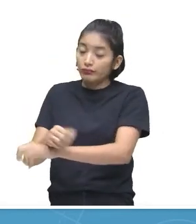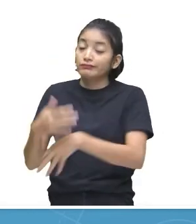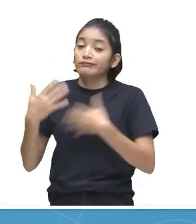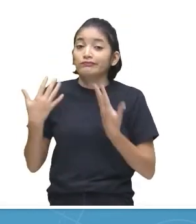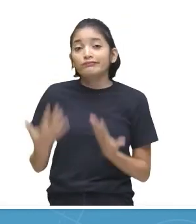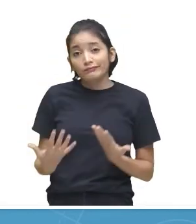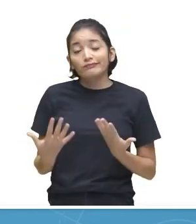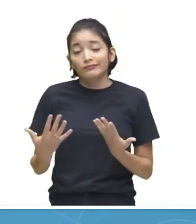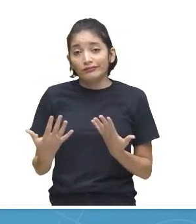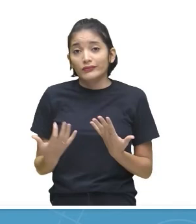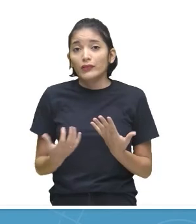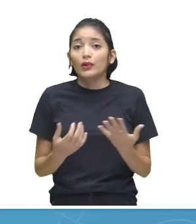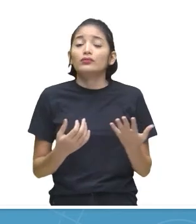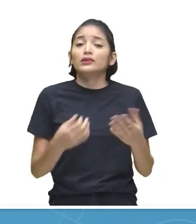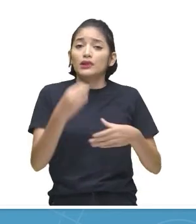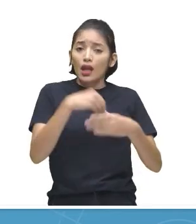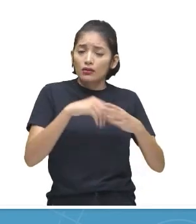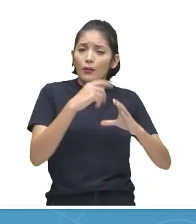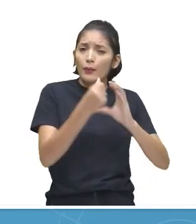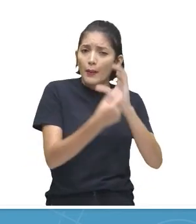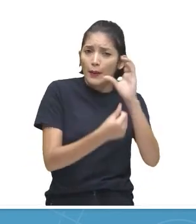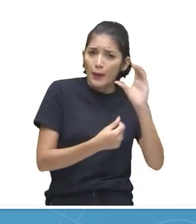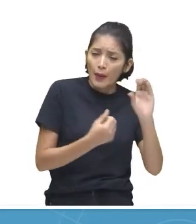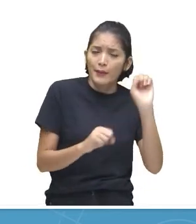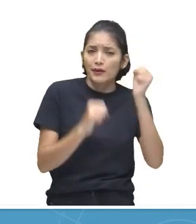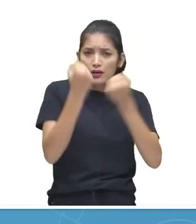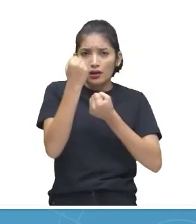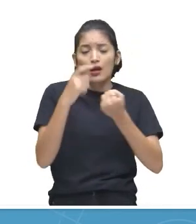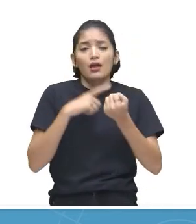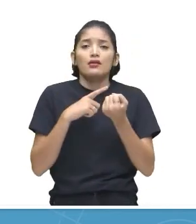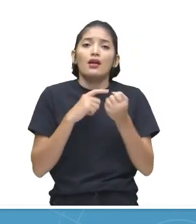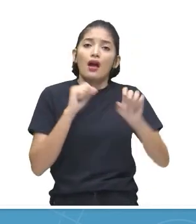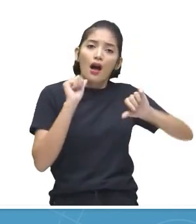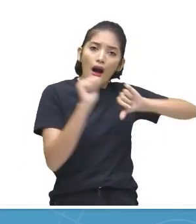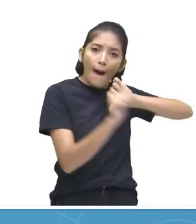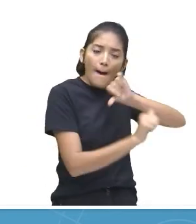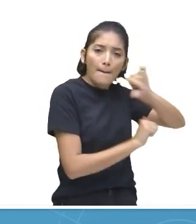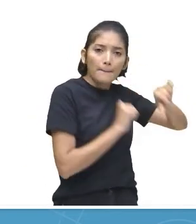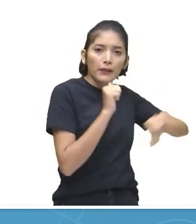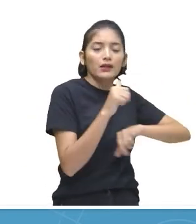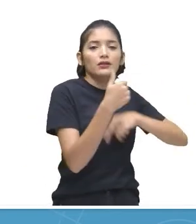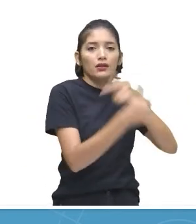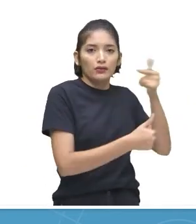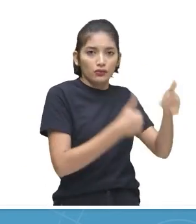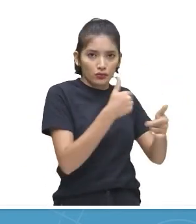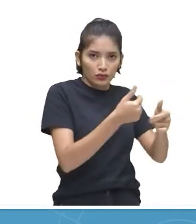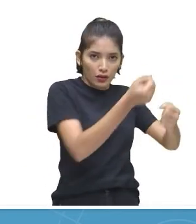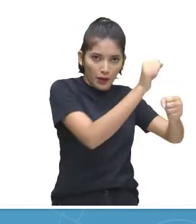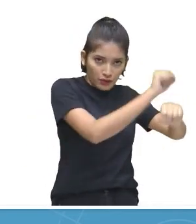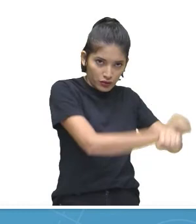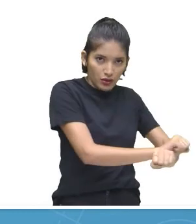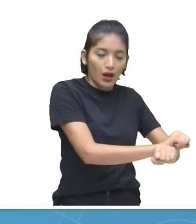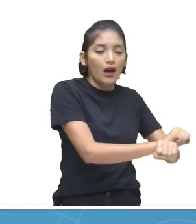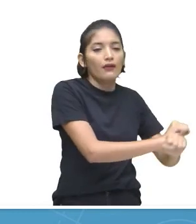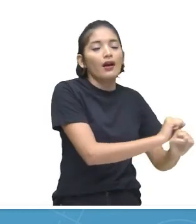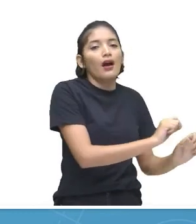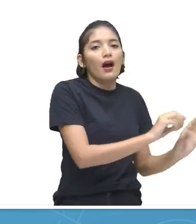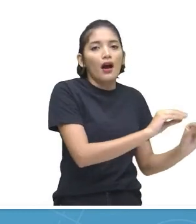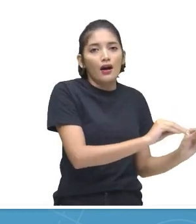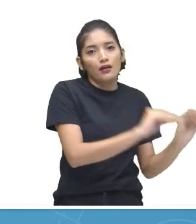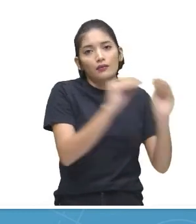aí no capitalismo industrial a gente vai ter a troca, né, da mão de obra escrava pela mão de